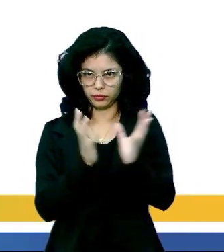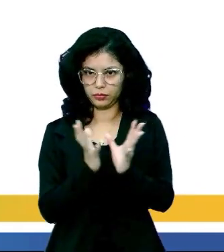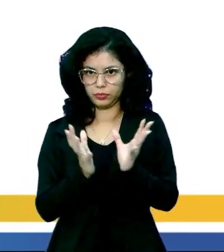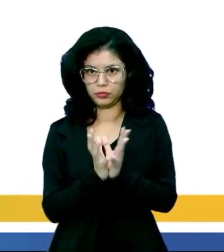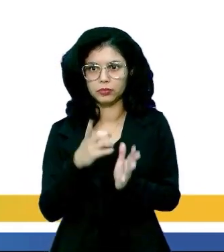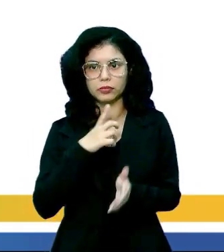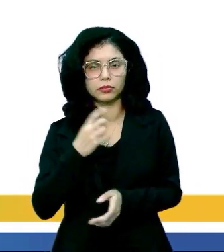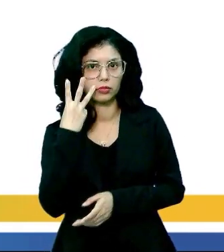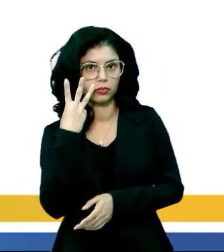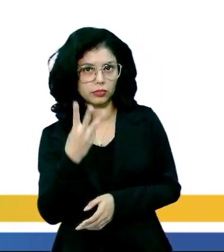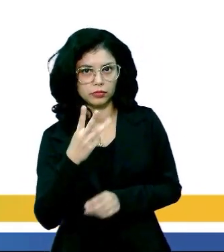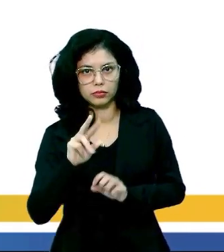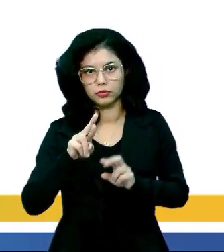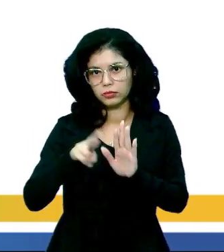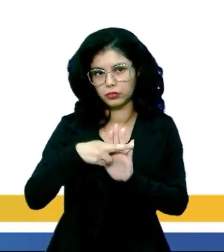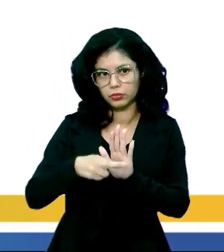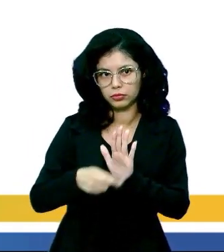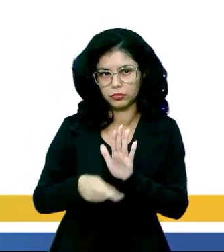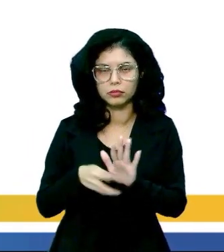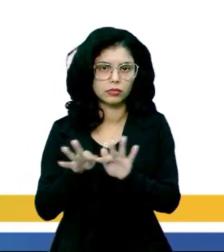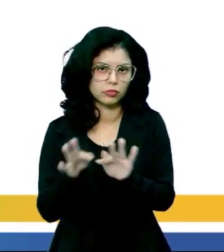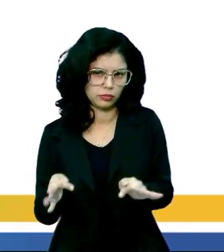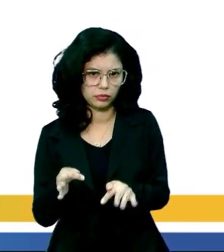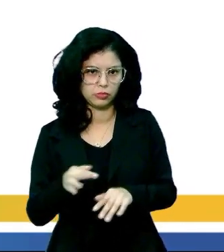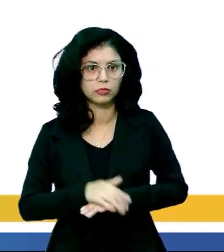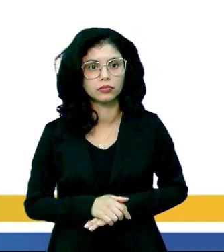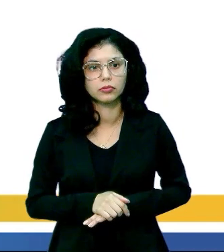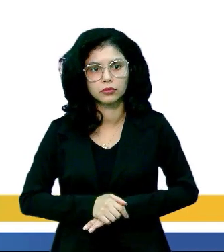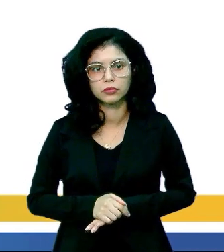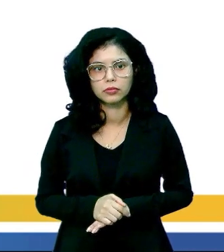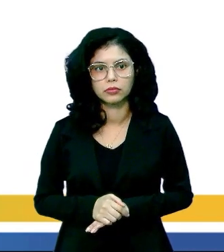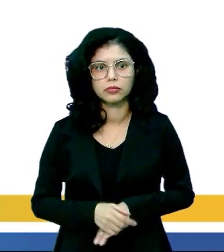do grupo, temos uma regra de 3 simples.